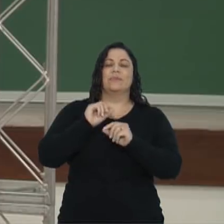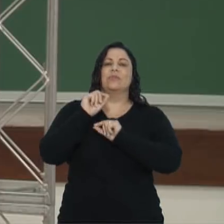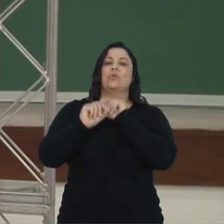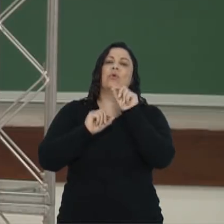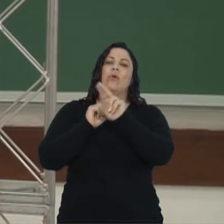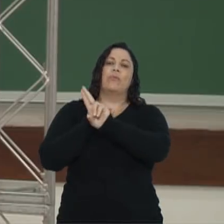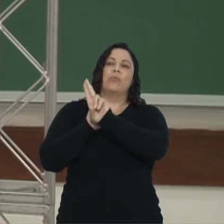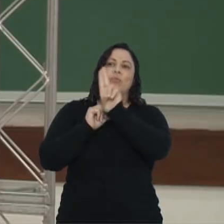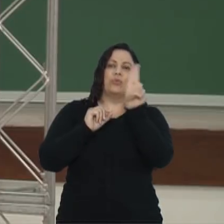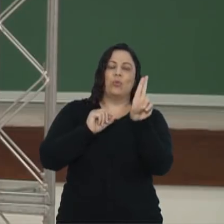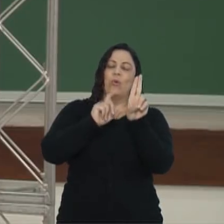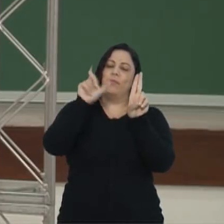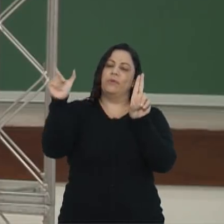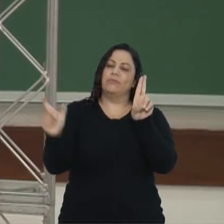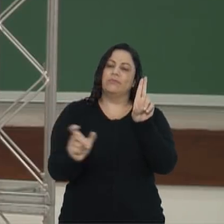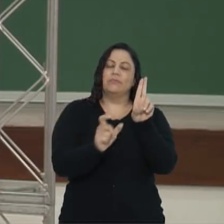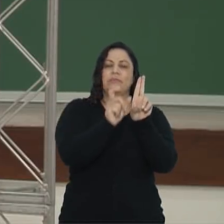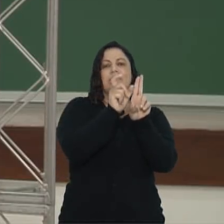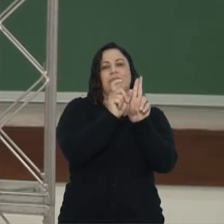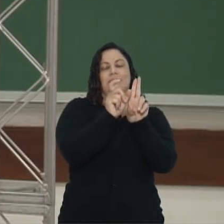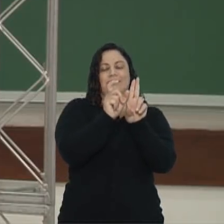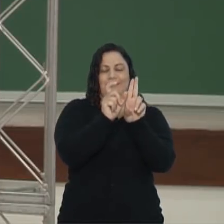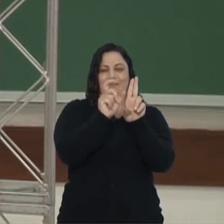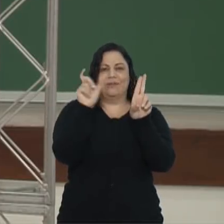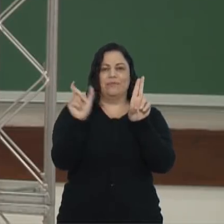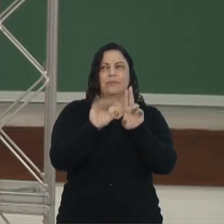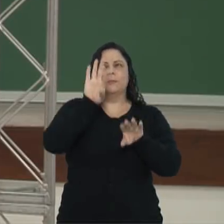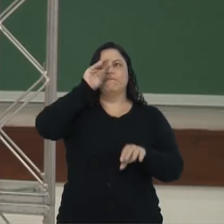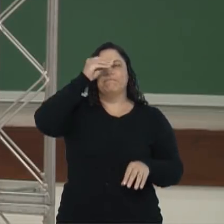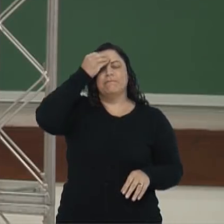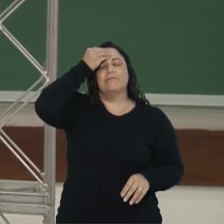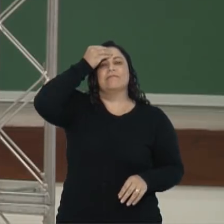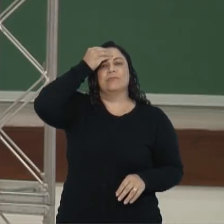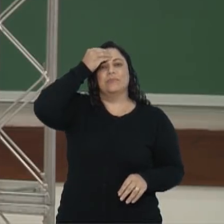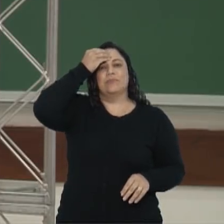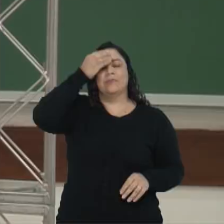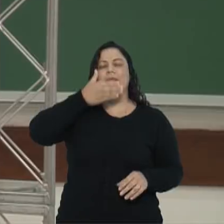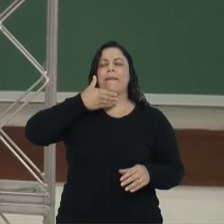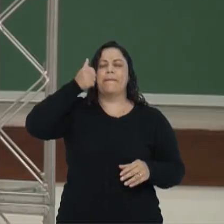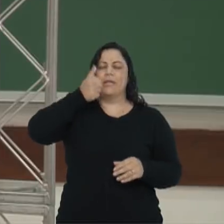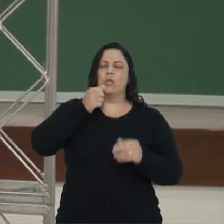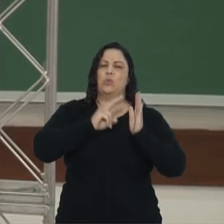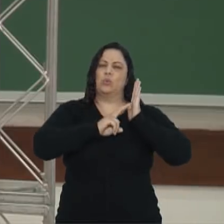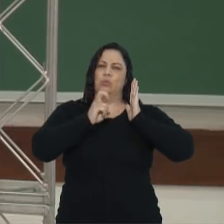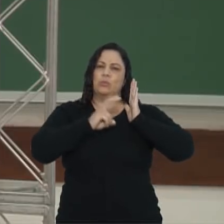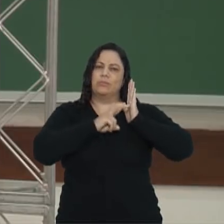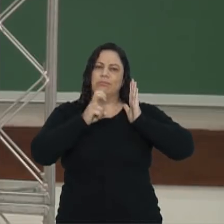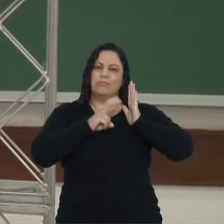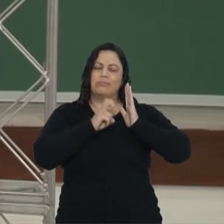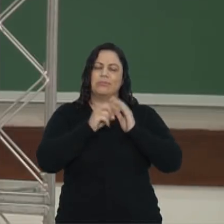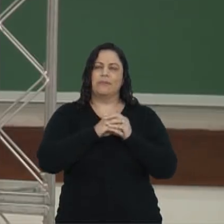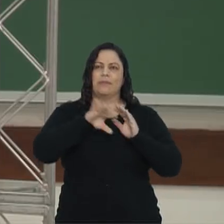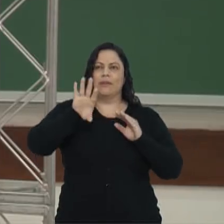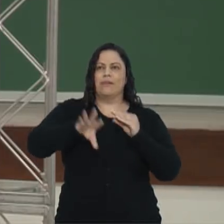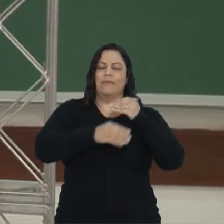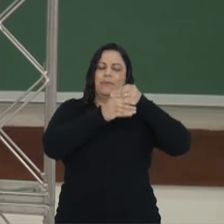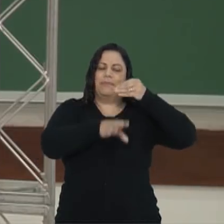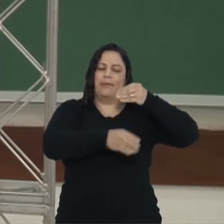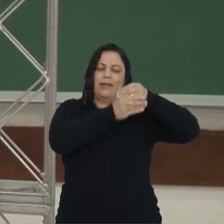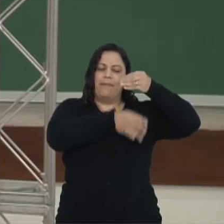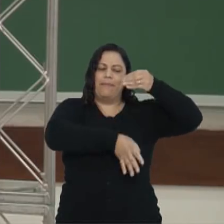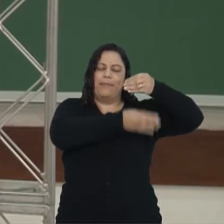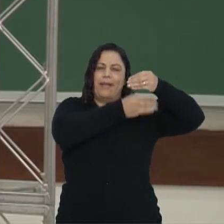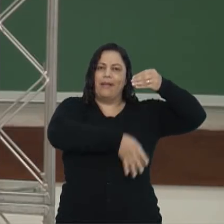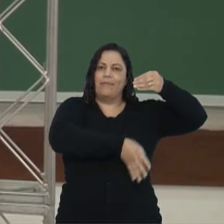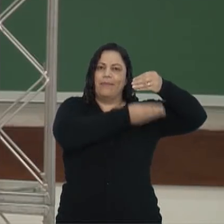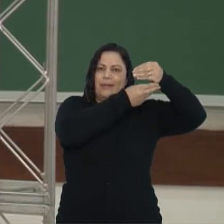de outros nomes que a gente vai memorizando e vai guardando e melhorando o nosso repertório linguístico de acordo com a norma